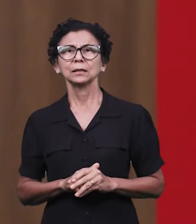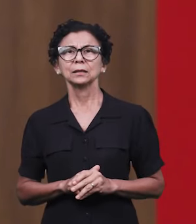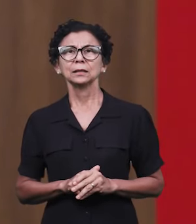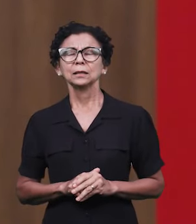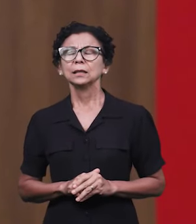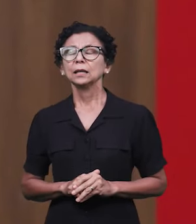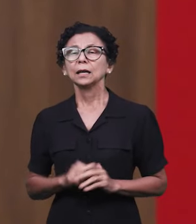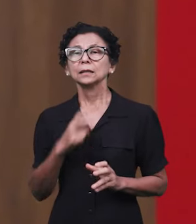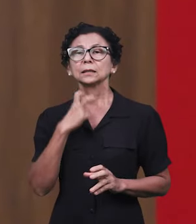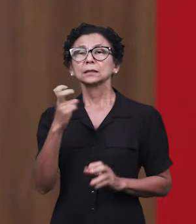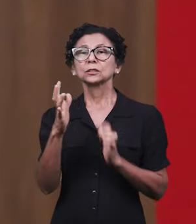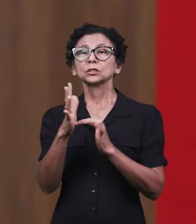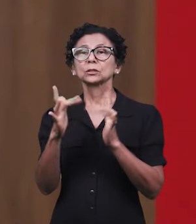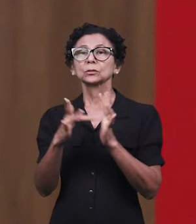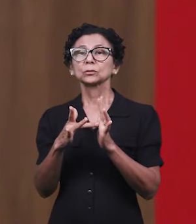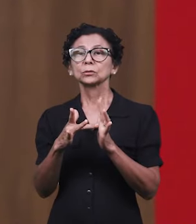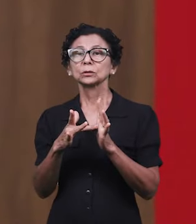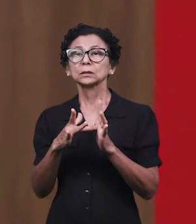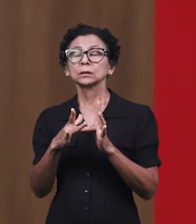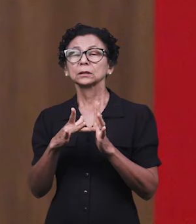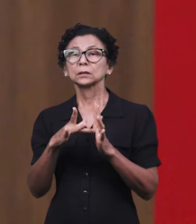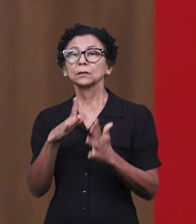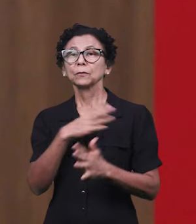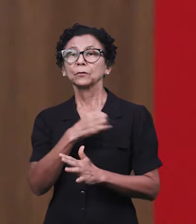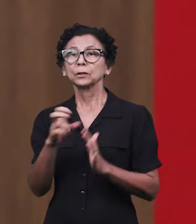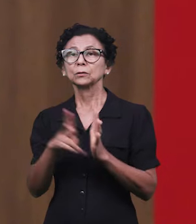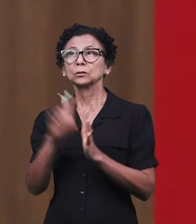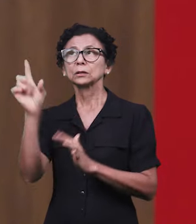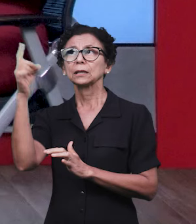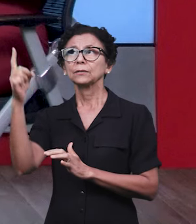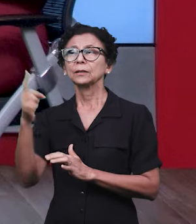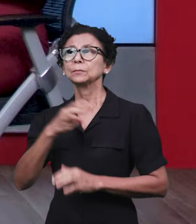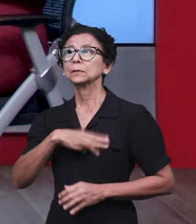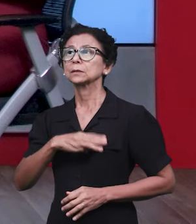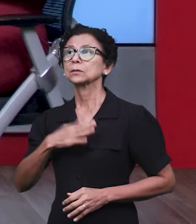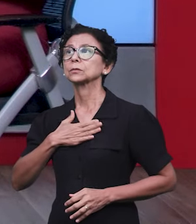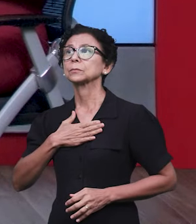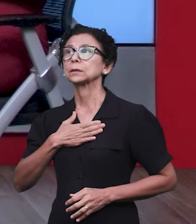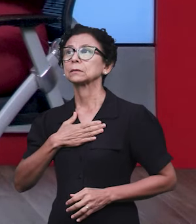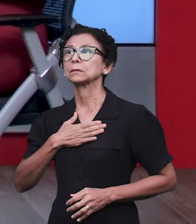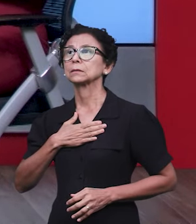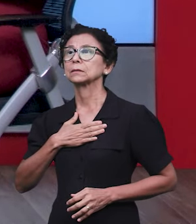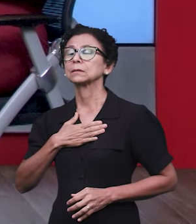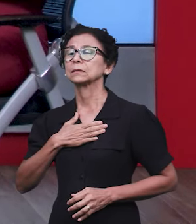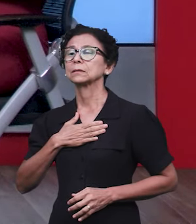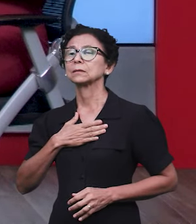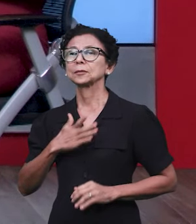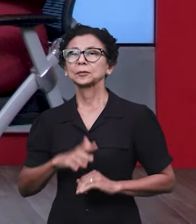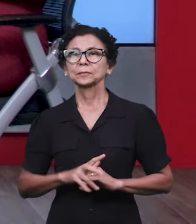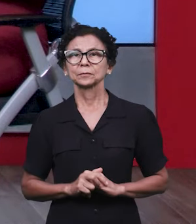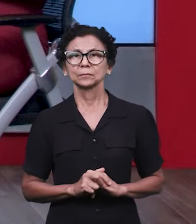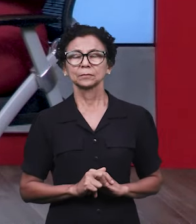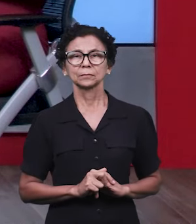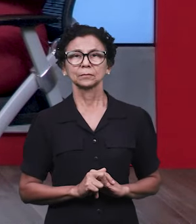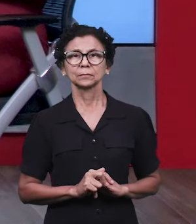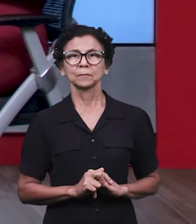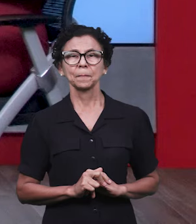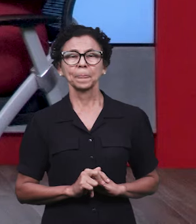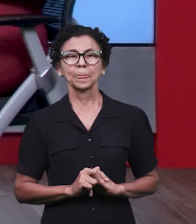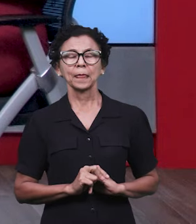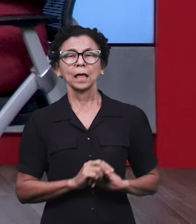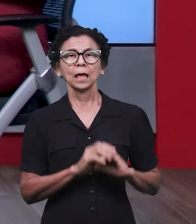tem misericórdia de mim. Mas qual foi a reação das pessoas? Cala-te. Cala-te. Eles tentaram calar porque